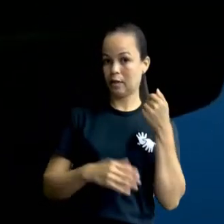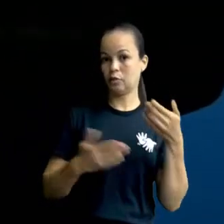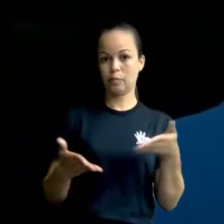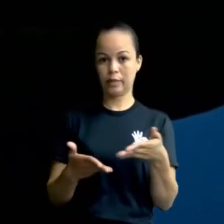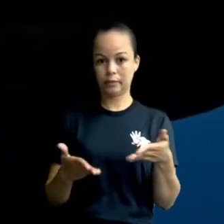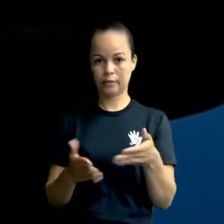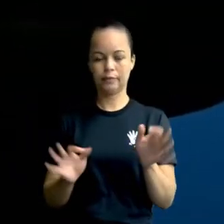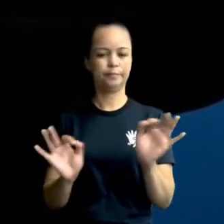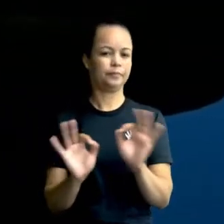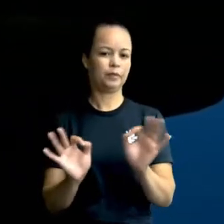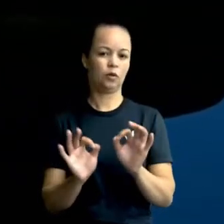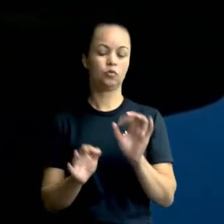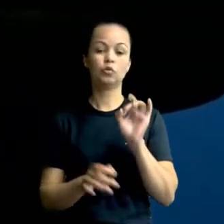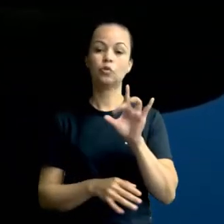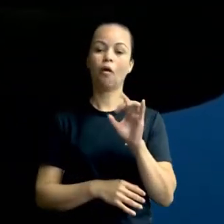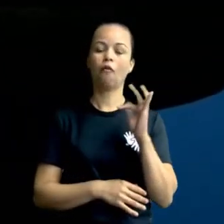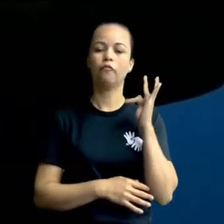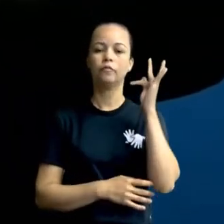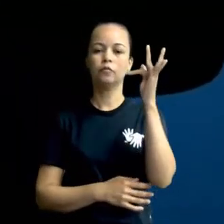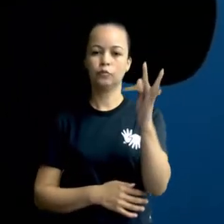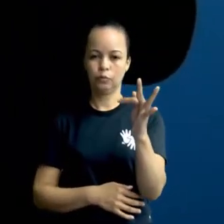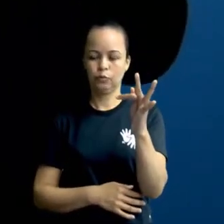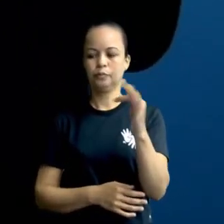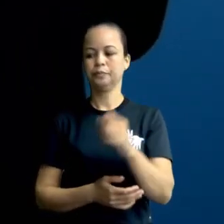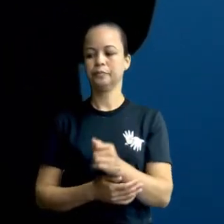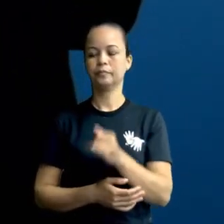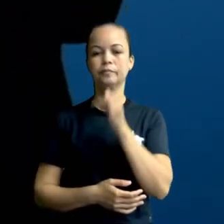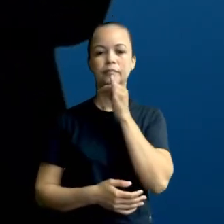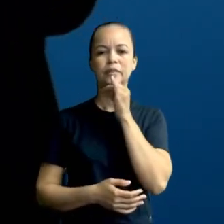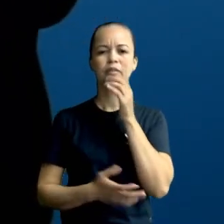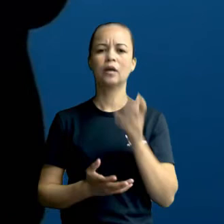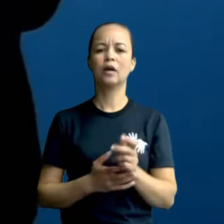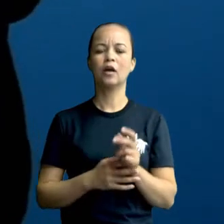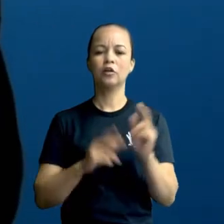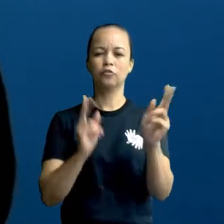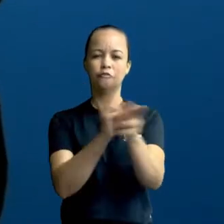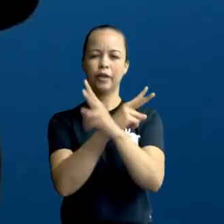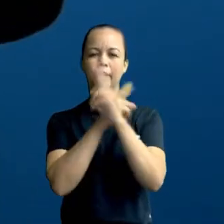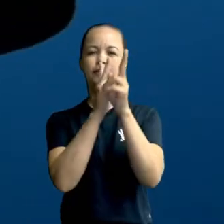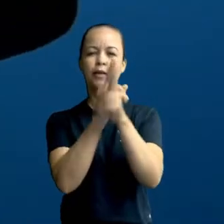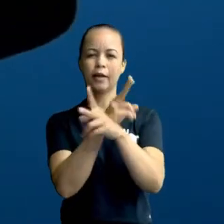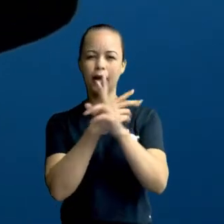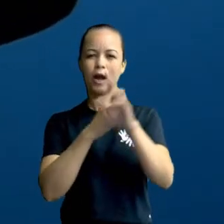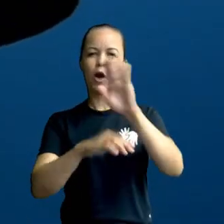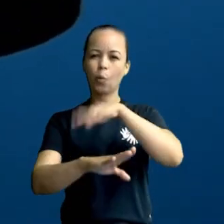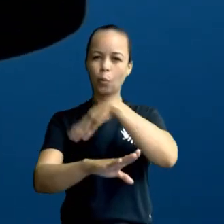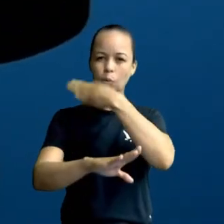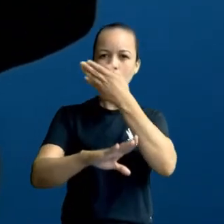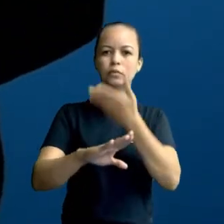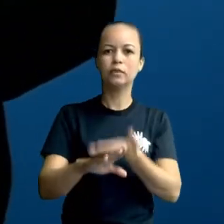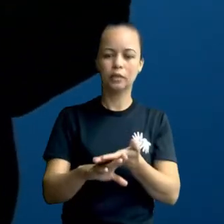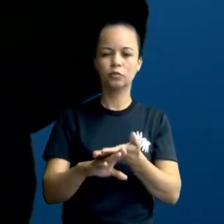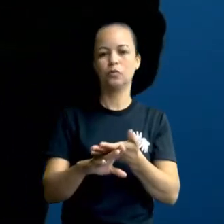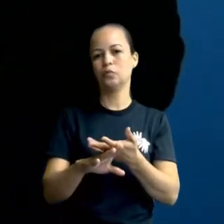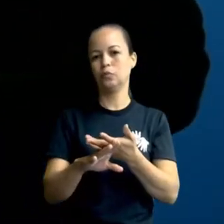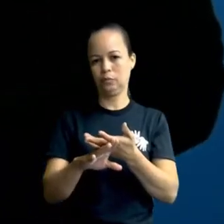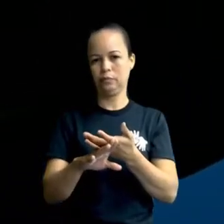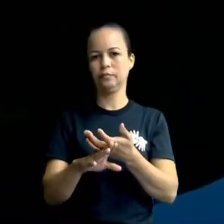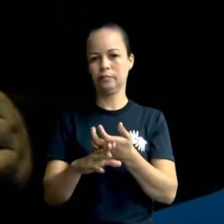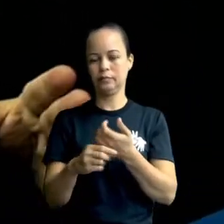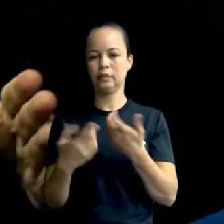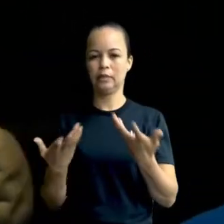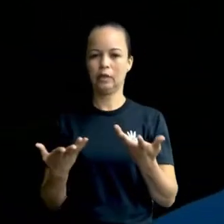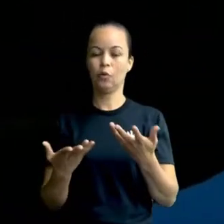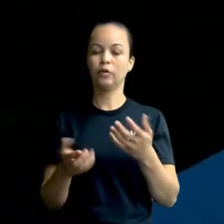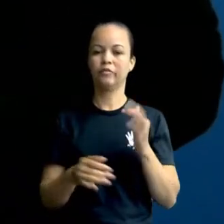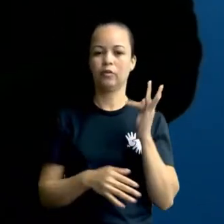no presente. No futuro. Como exemplo, ventará durante o dia, ou seja, algo que vai acontecer no